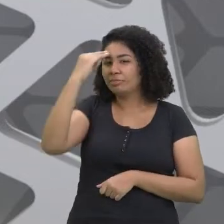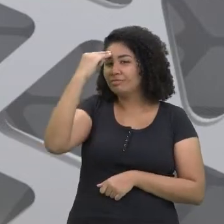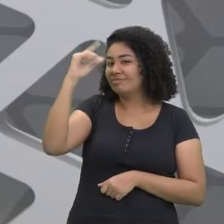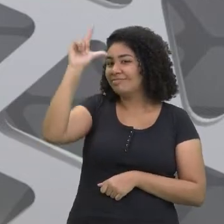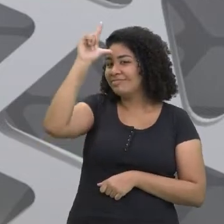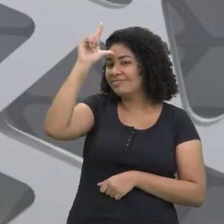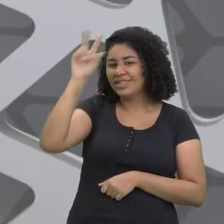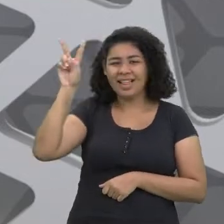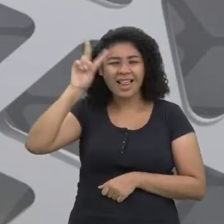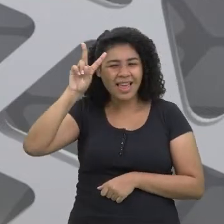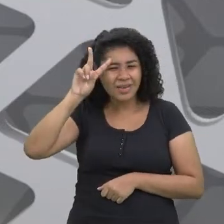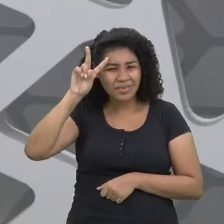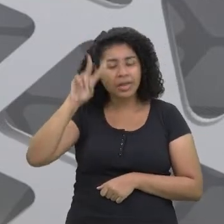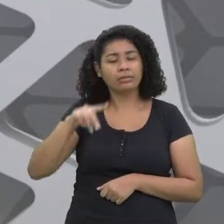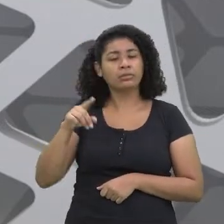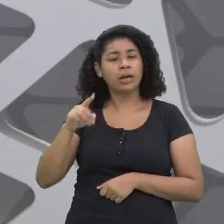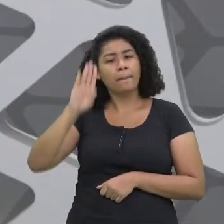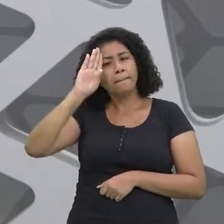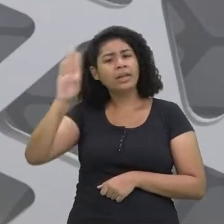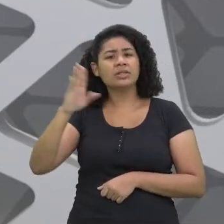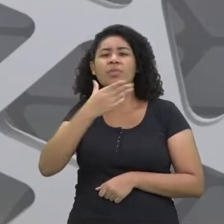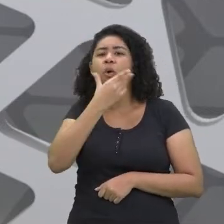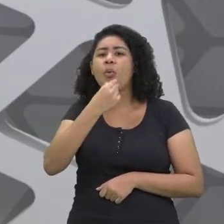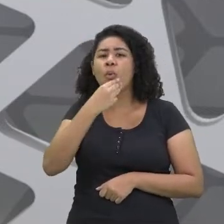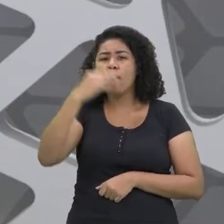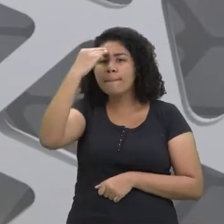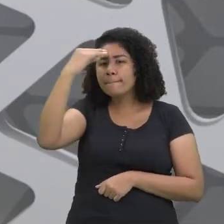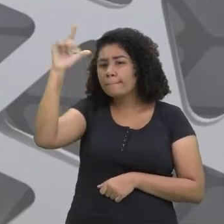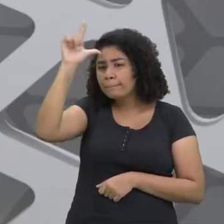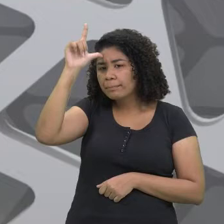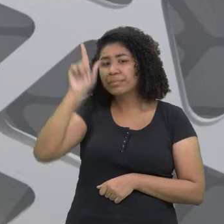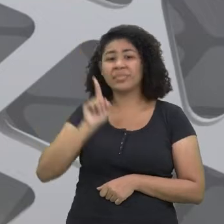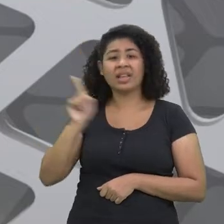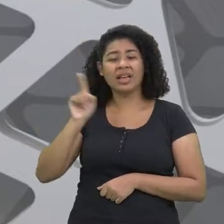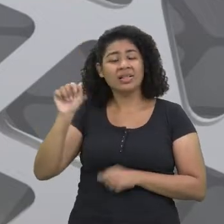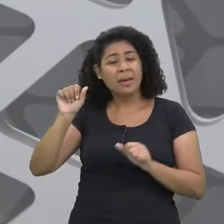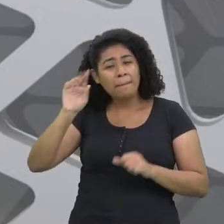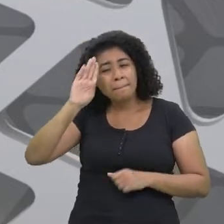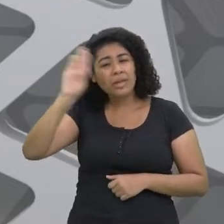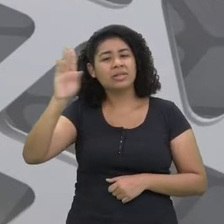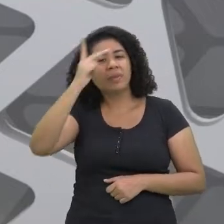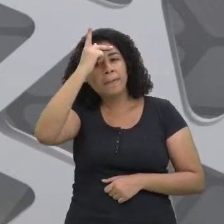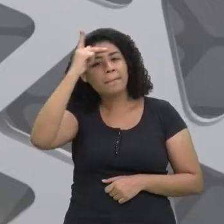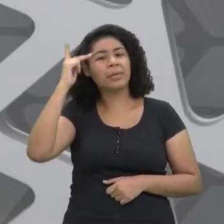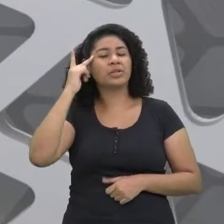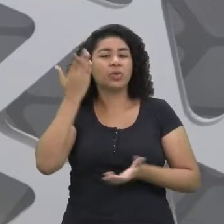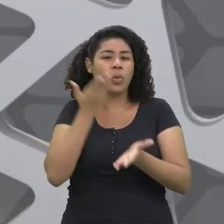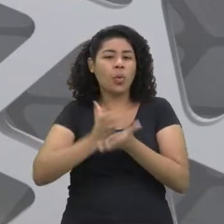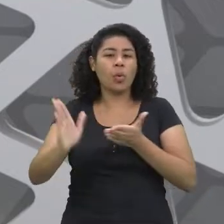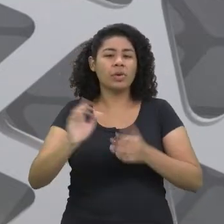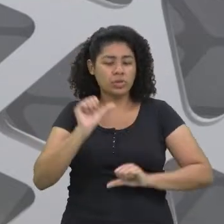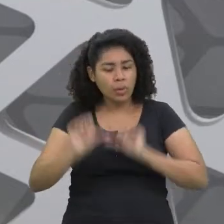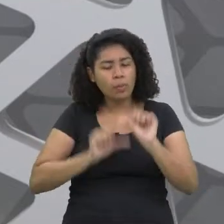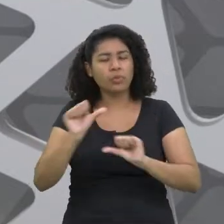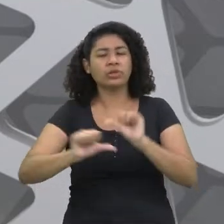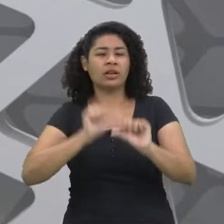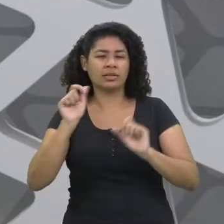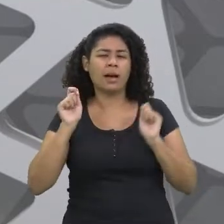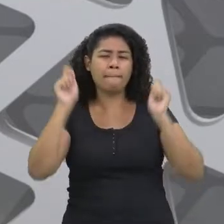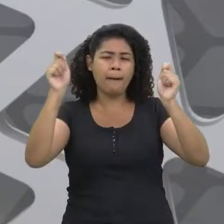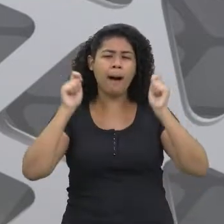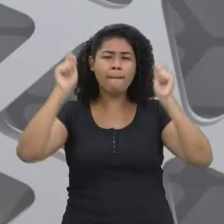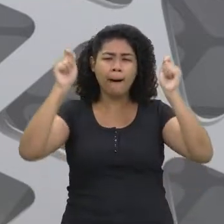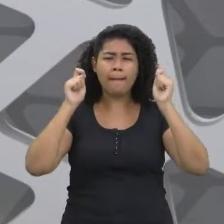muitas vezes a gente ouve mais o nome dele, porque ele foi o principal reformador, não é? Então, estabelecida aquela questão